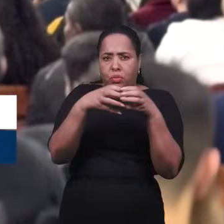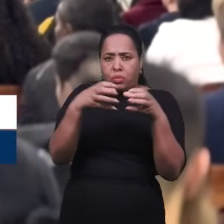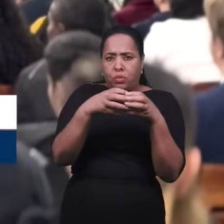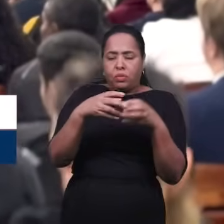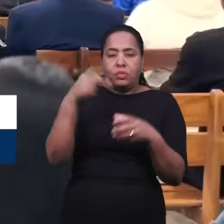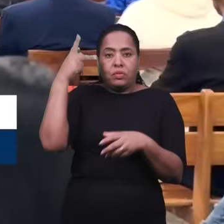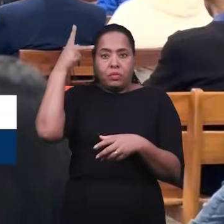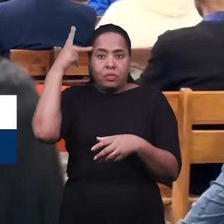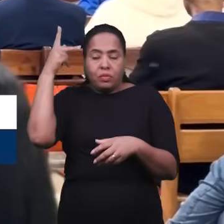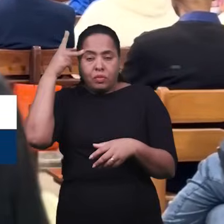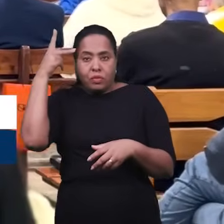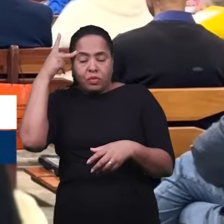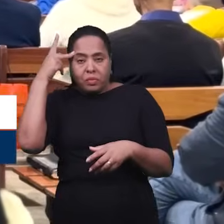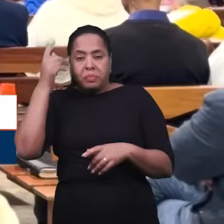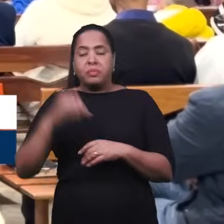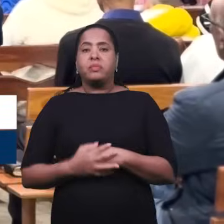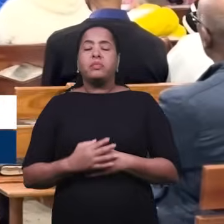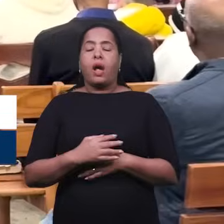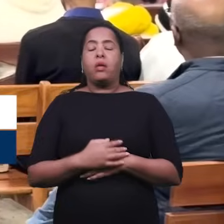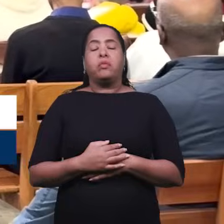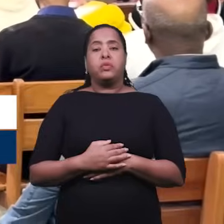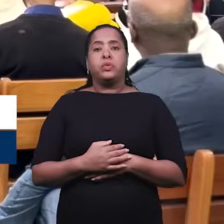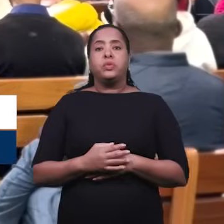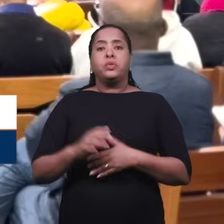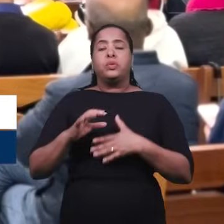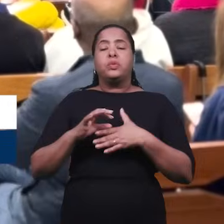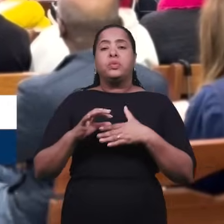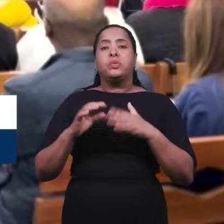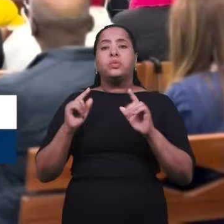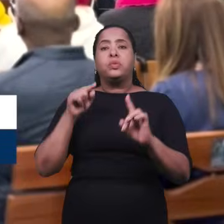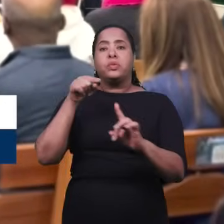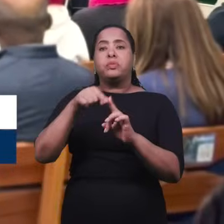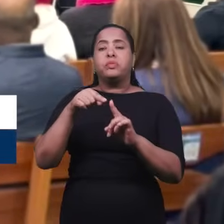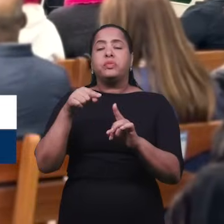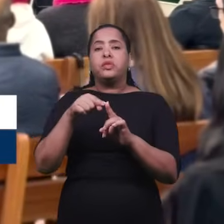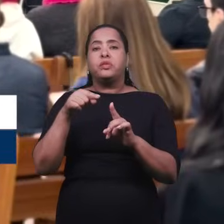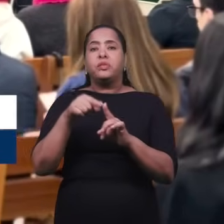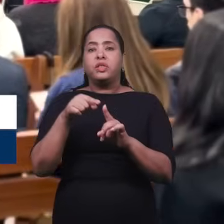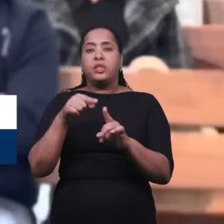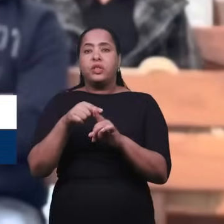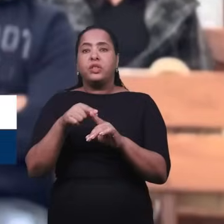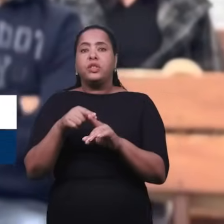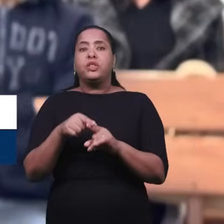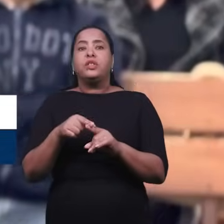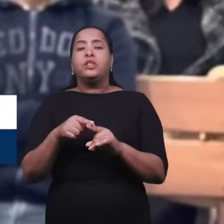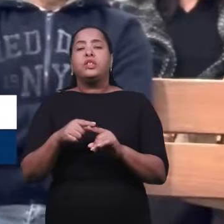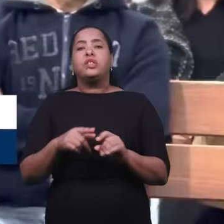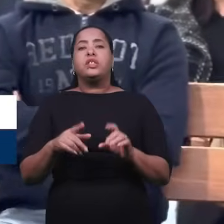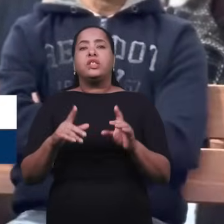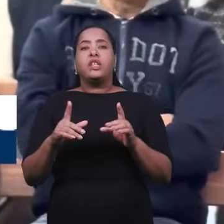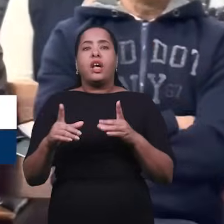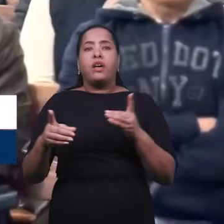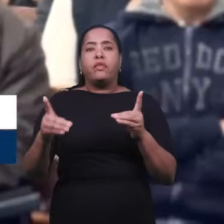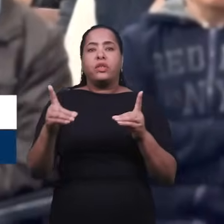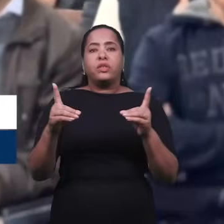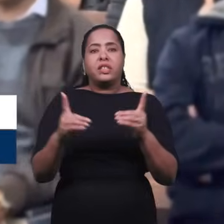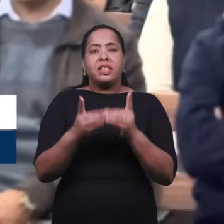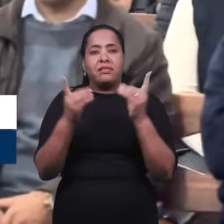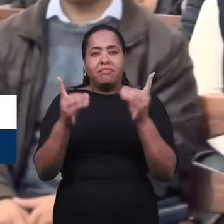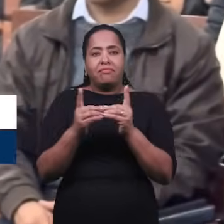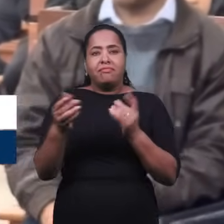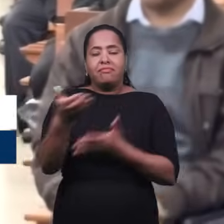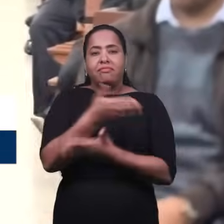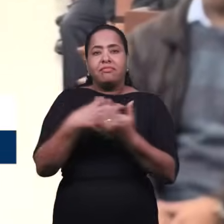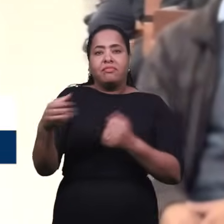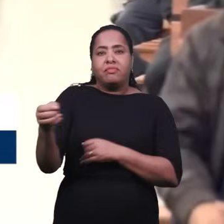Paulo. A reunião teve por objetivo apresentar uma nova dinâmica aos irmãos na evangelização e assistência com o